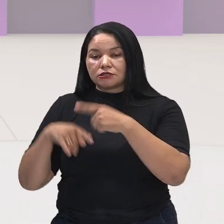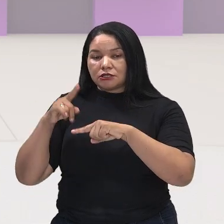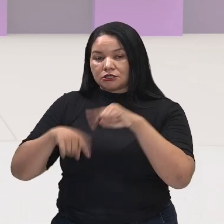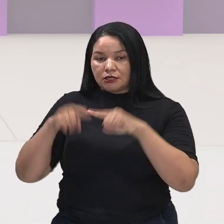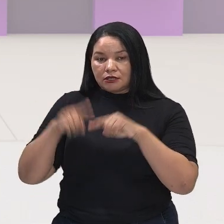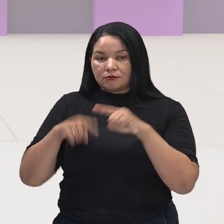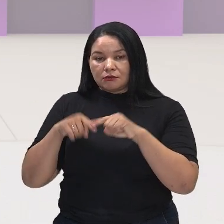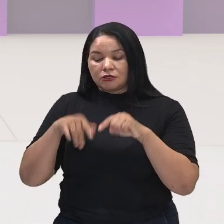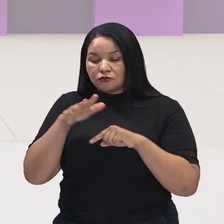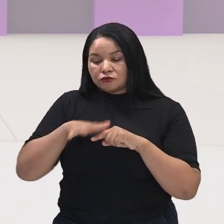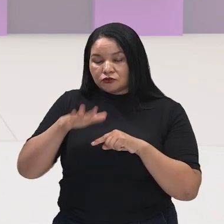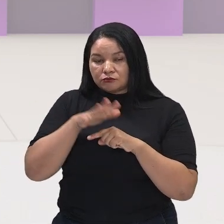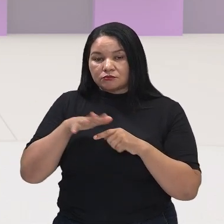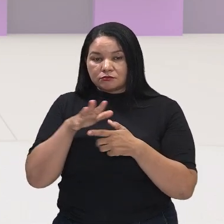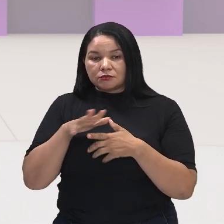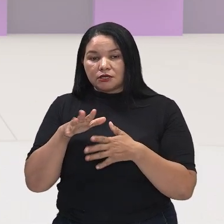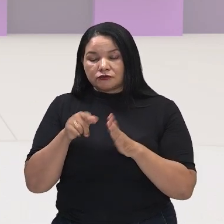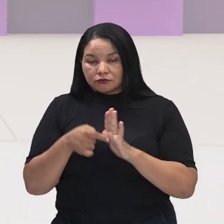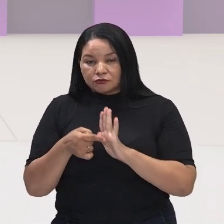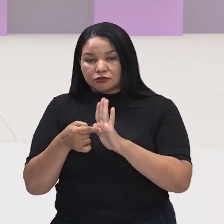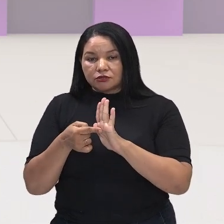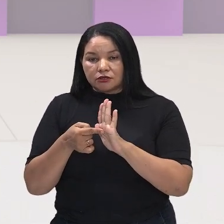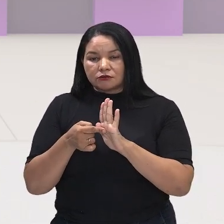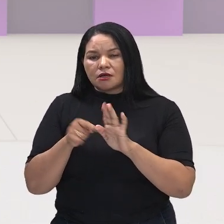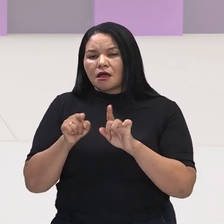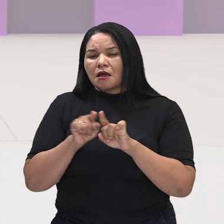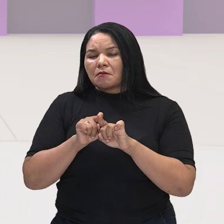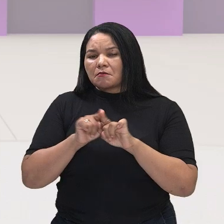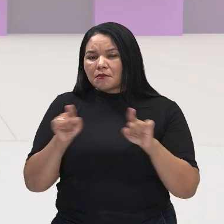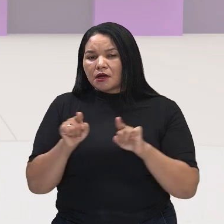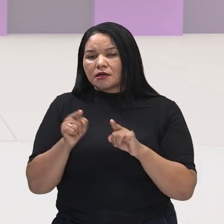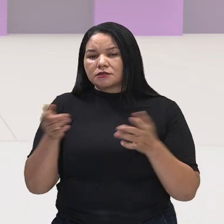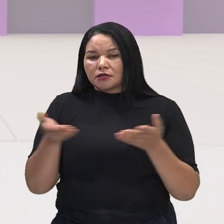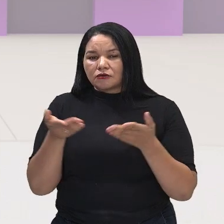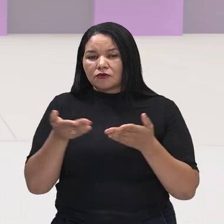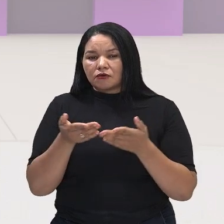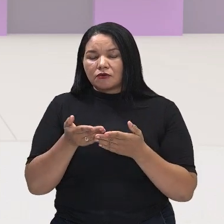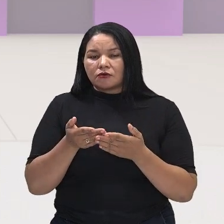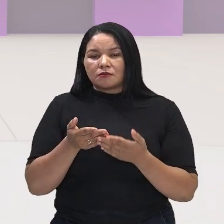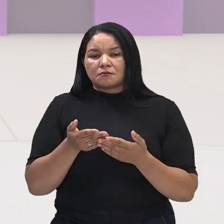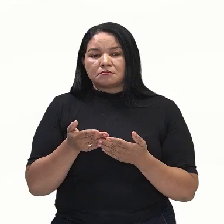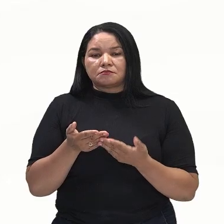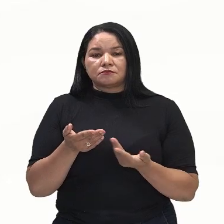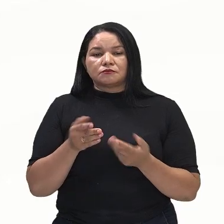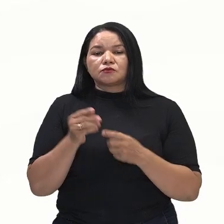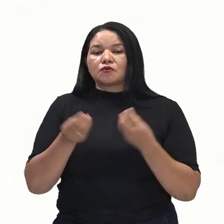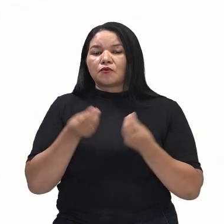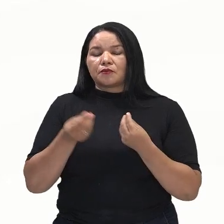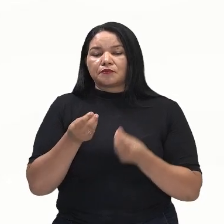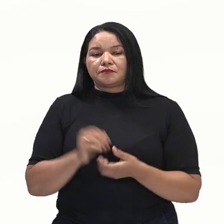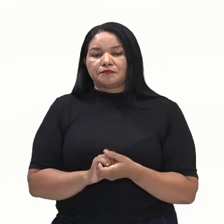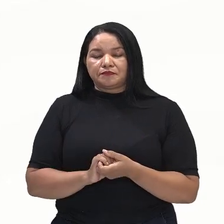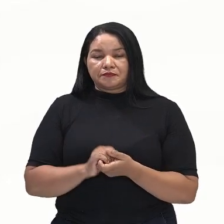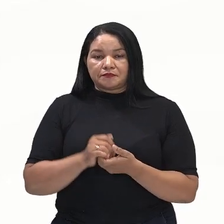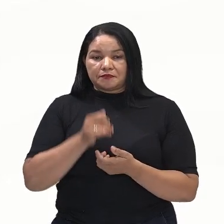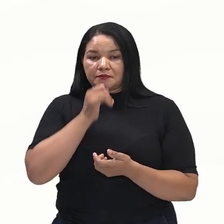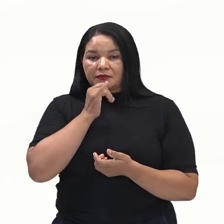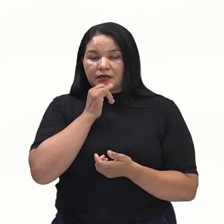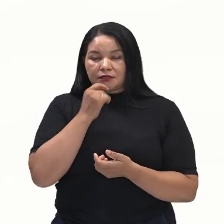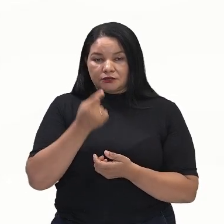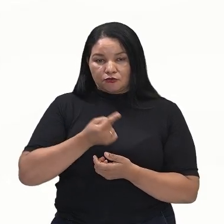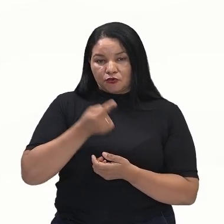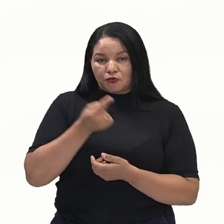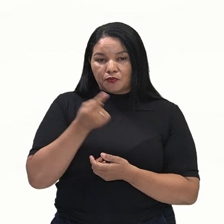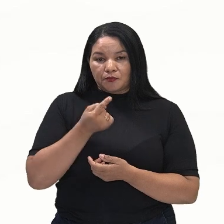amostral. Mas, como é que tudo isso funciona na prática? Deixa eu te mostrar um exemplo, olha só. Nós temos aqui um exemplo